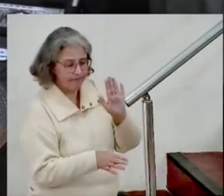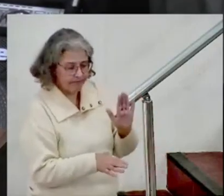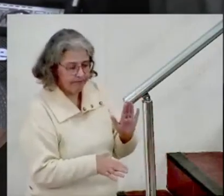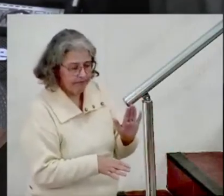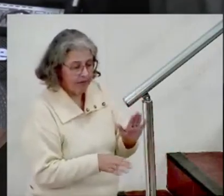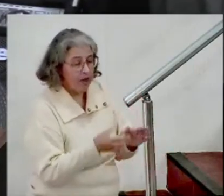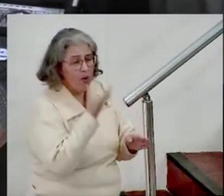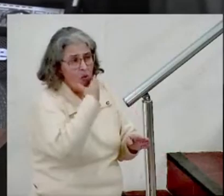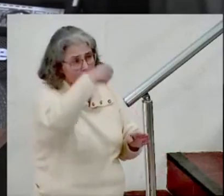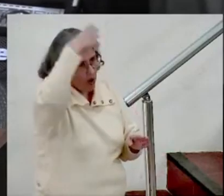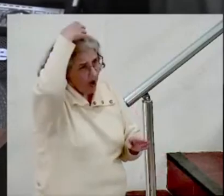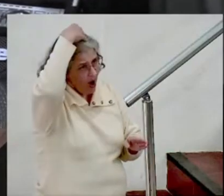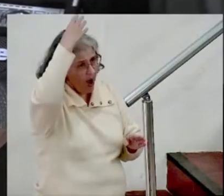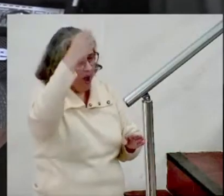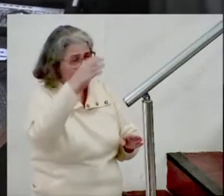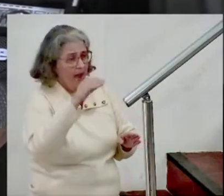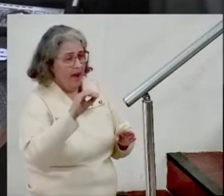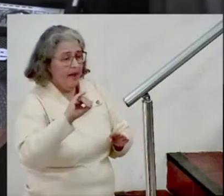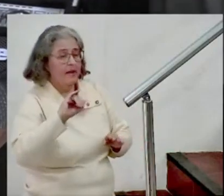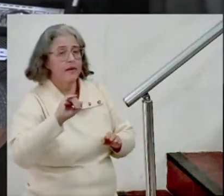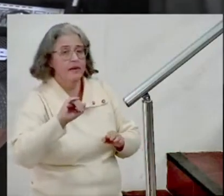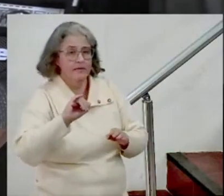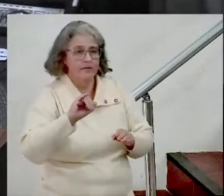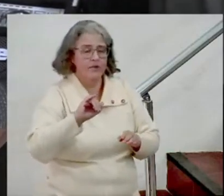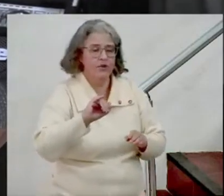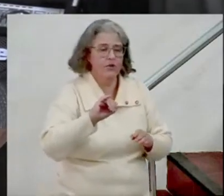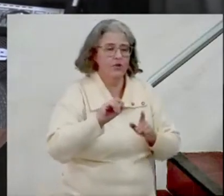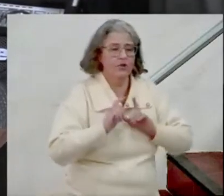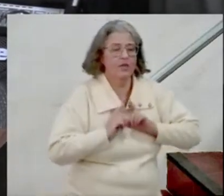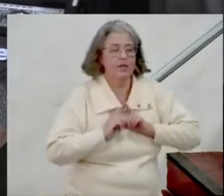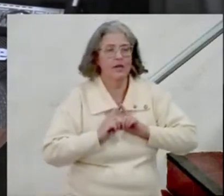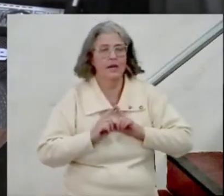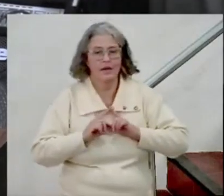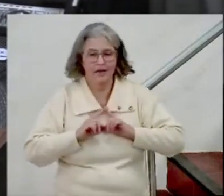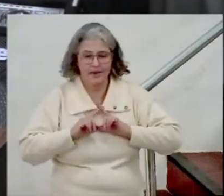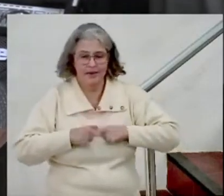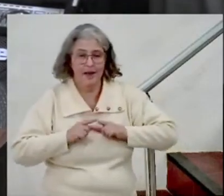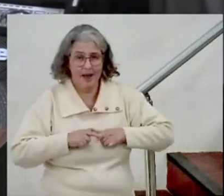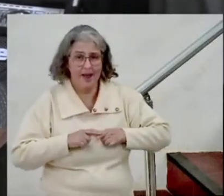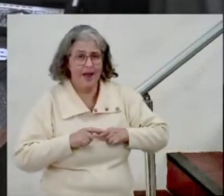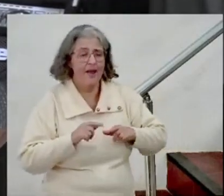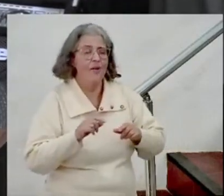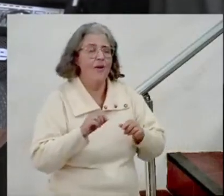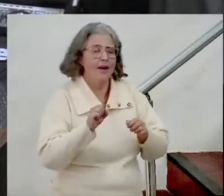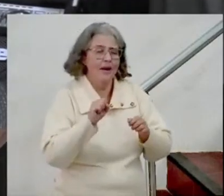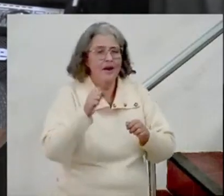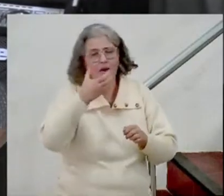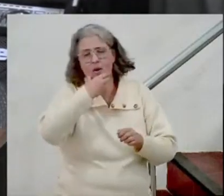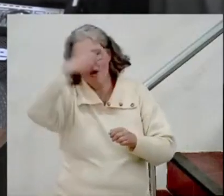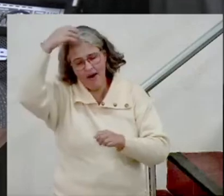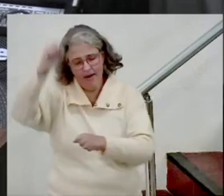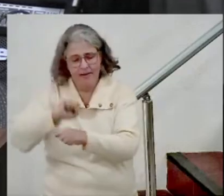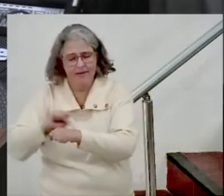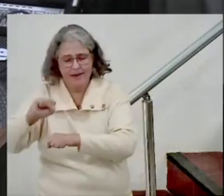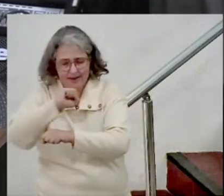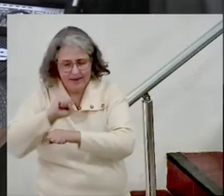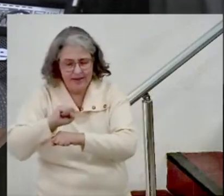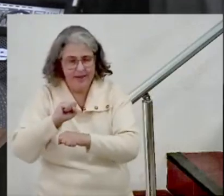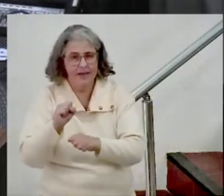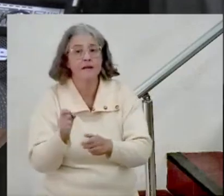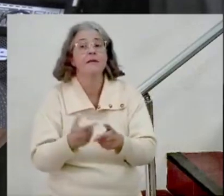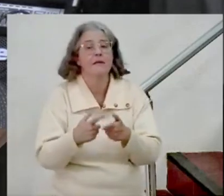de Israel e da Síria. E eles vão parar de perturbar você para formar uma coalizão para lutar contra os assírios.